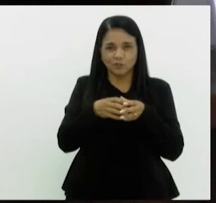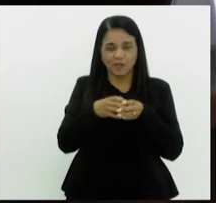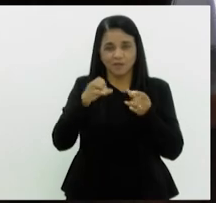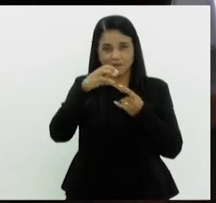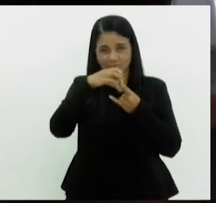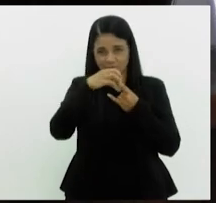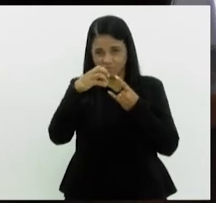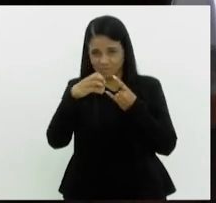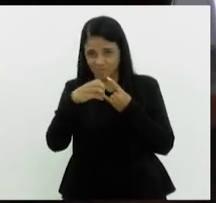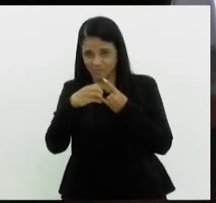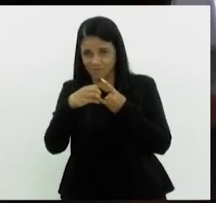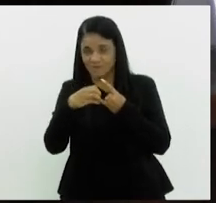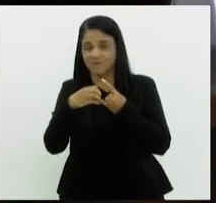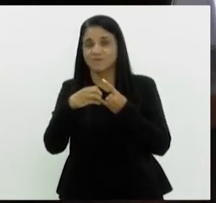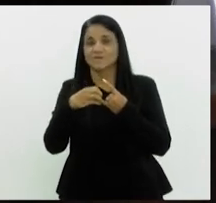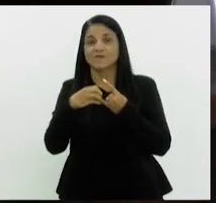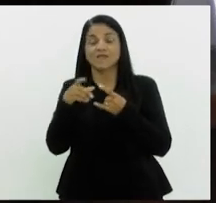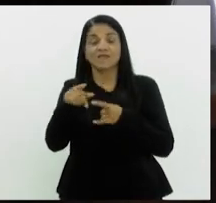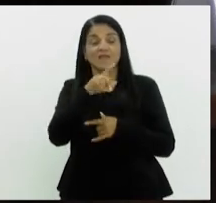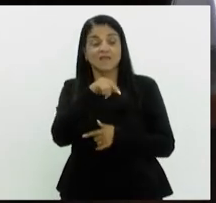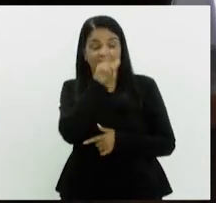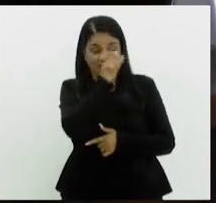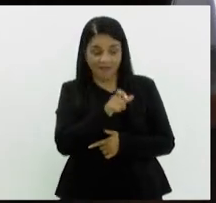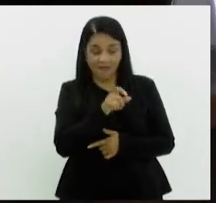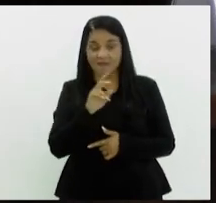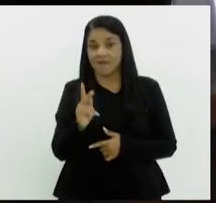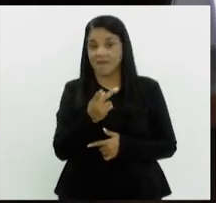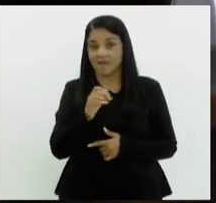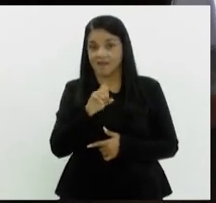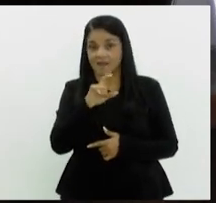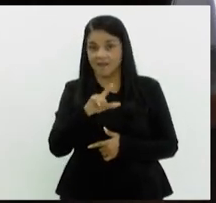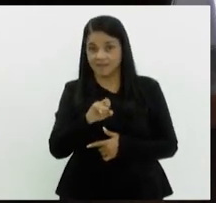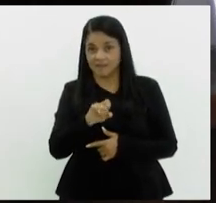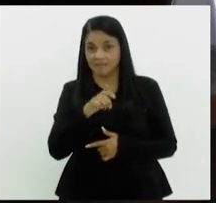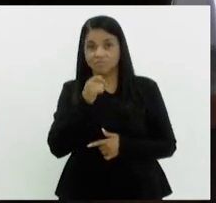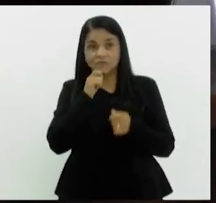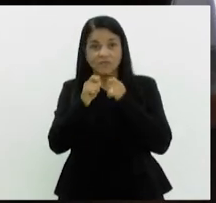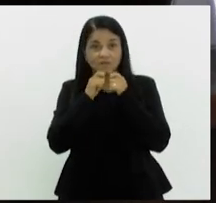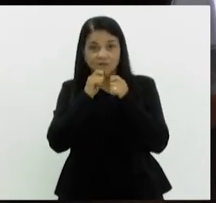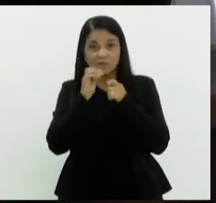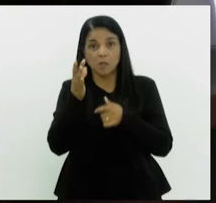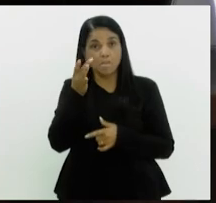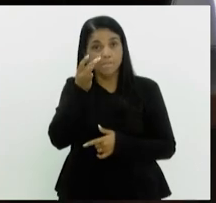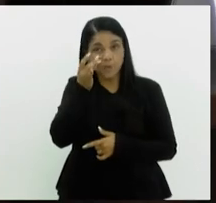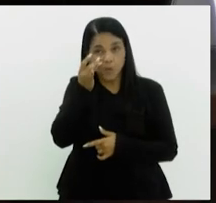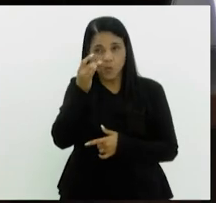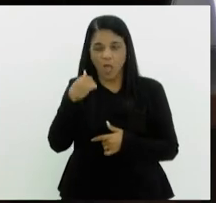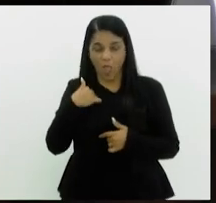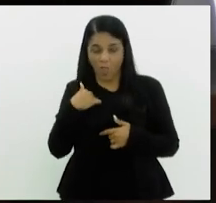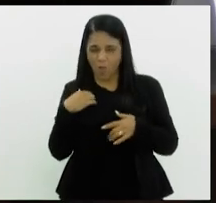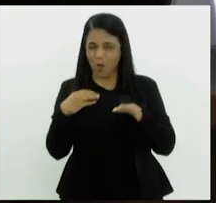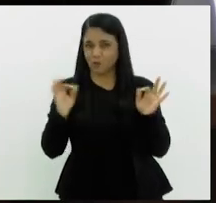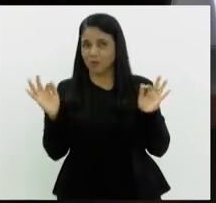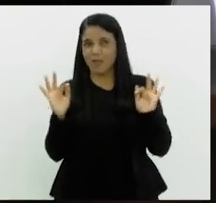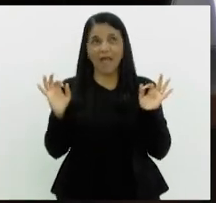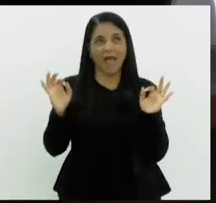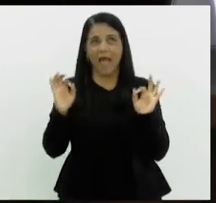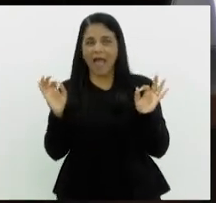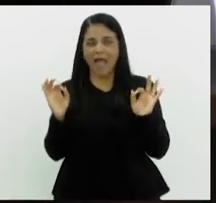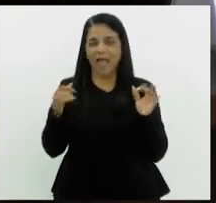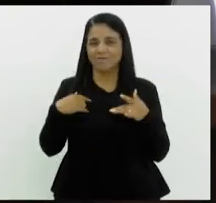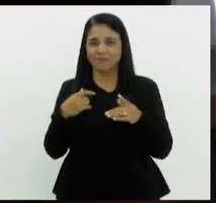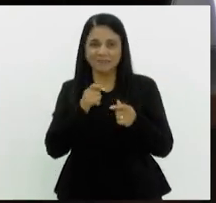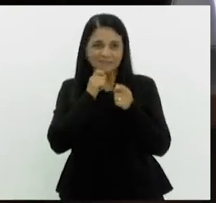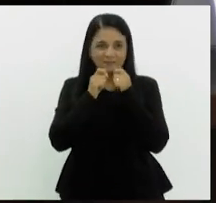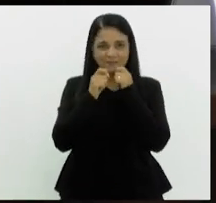deputada. E a Helena deu uma entrevista ao vivo para mim. Né, eu toda bobinha, vou entrevistar a Helena Teodoro. A